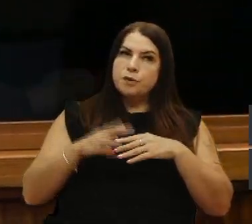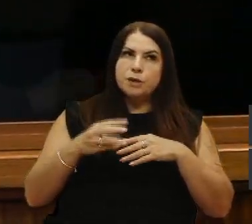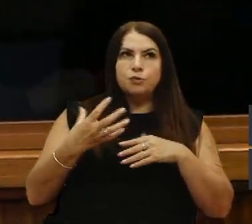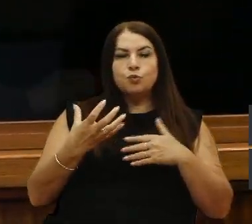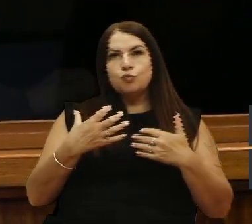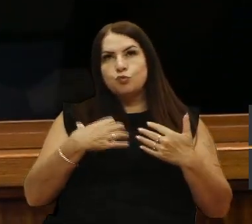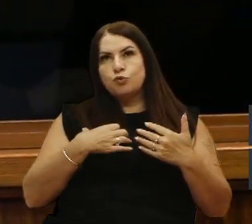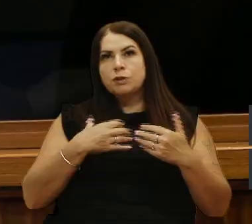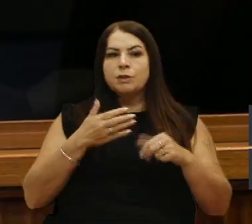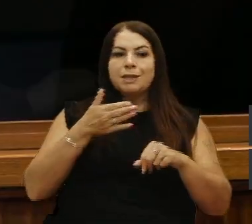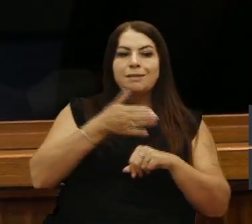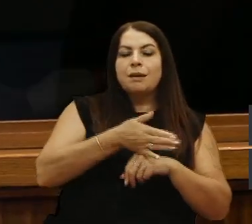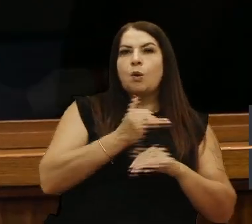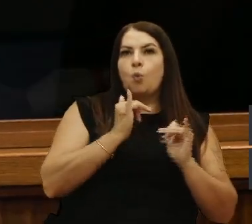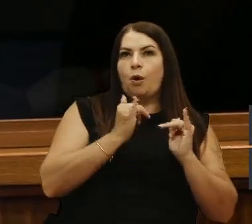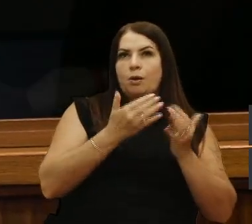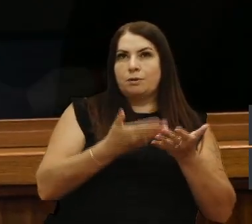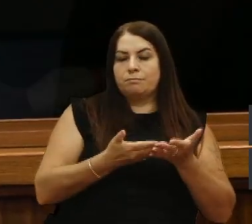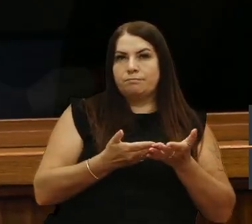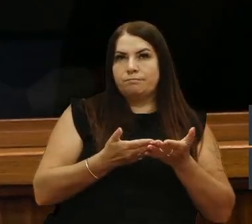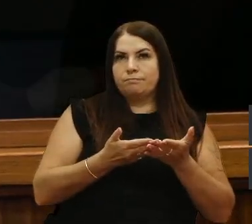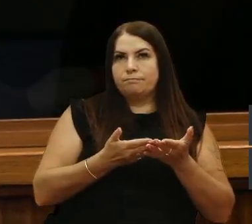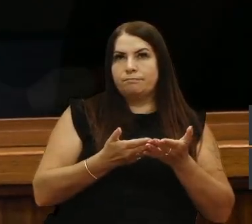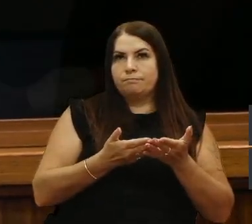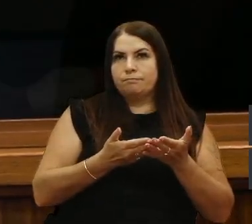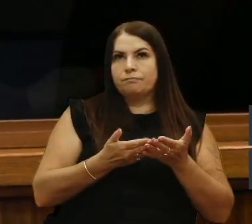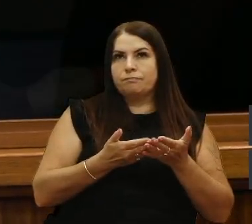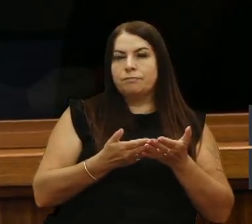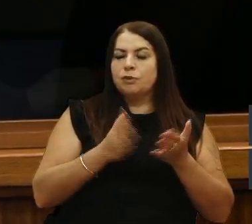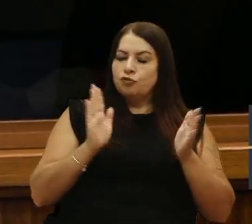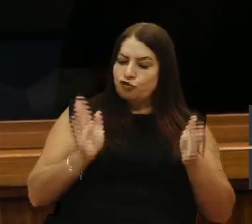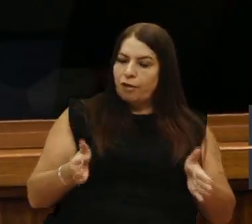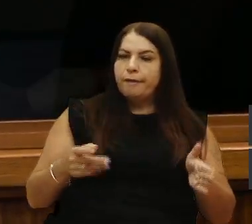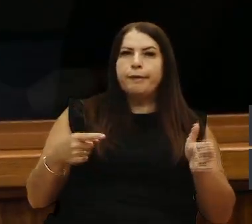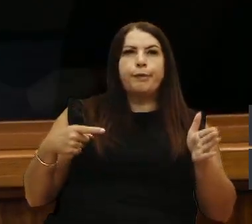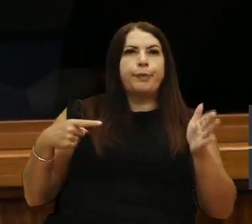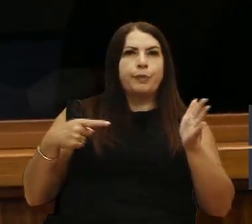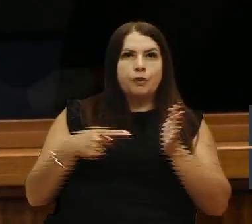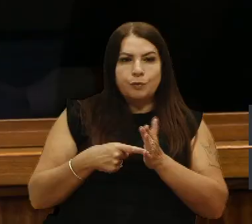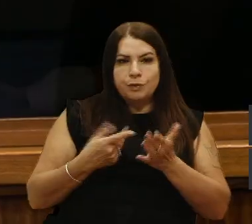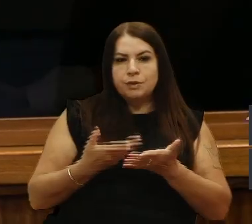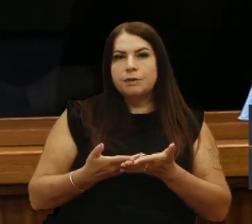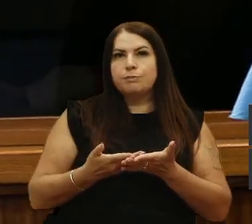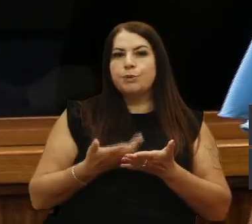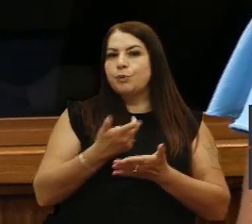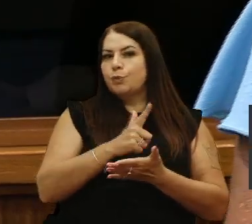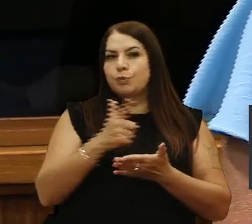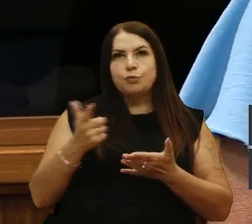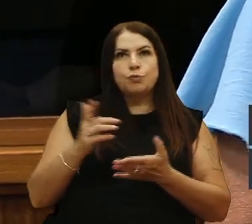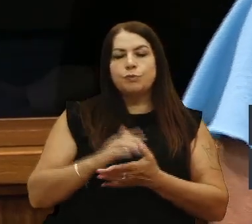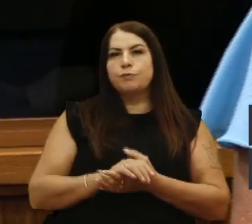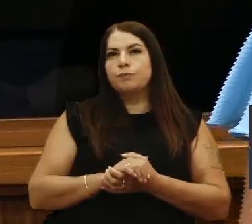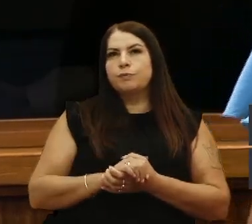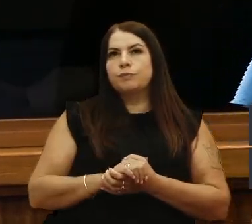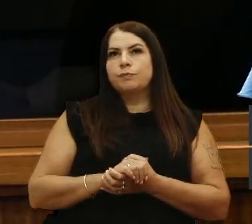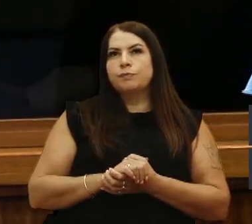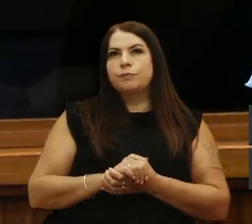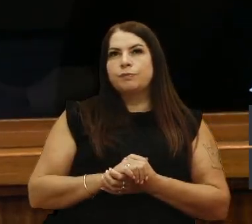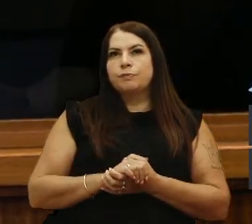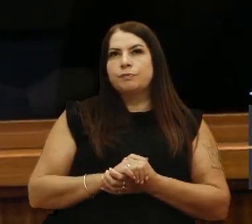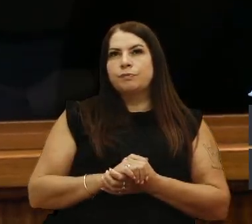de entrar ônibus. Já denunciamos que não tinha...